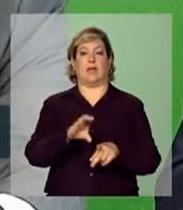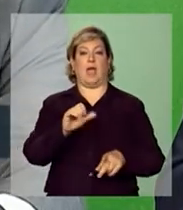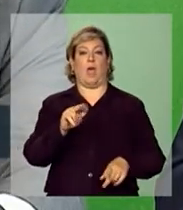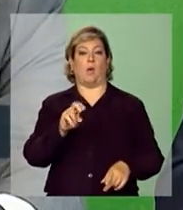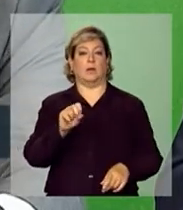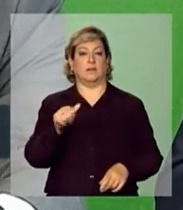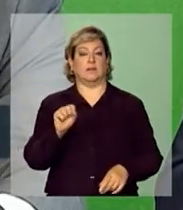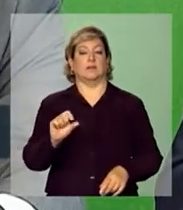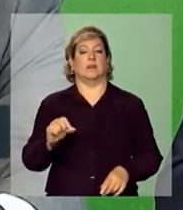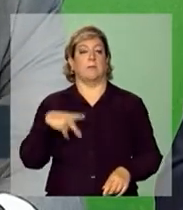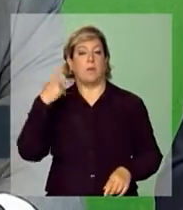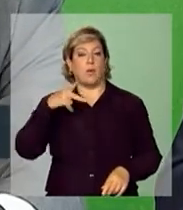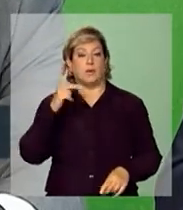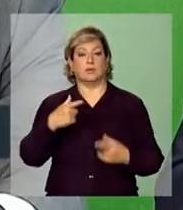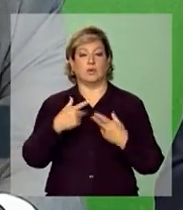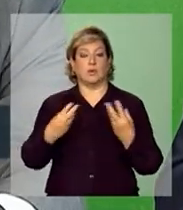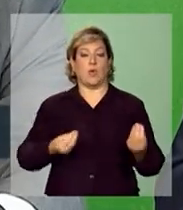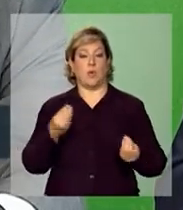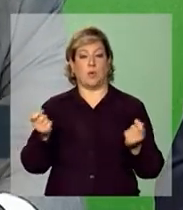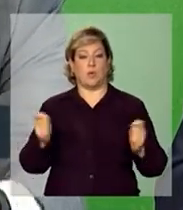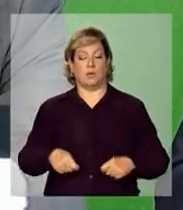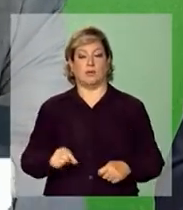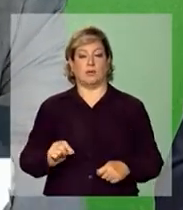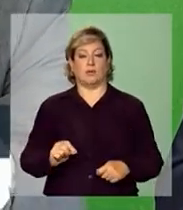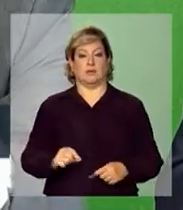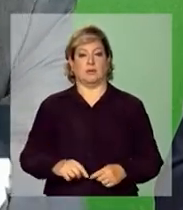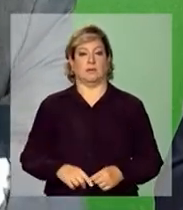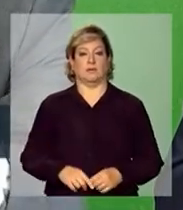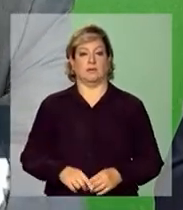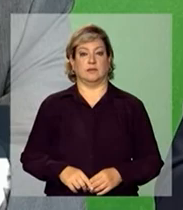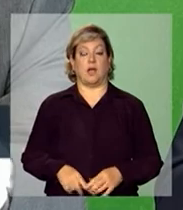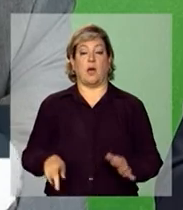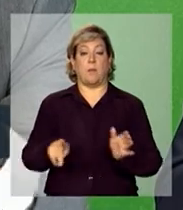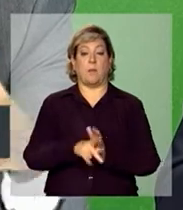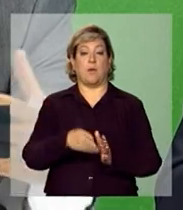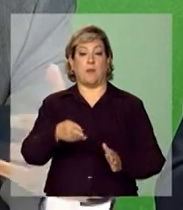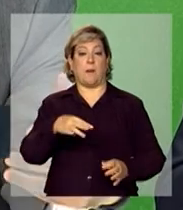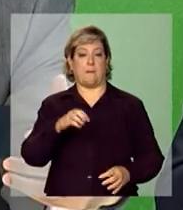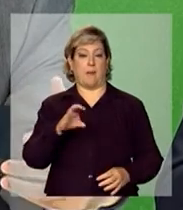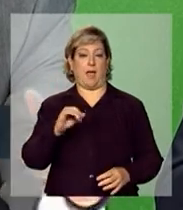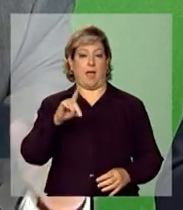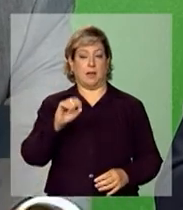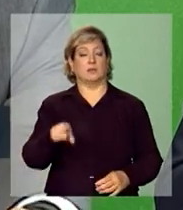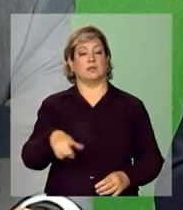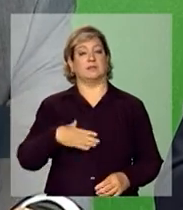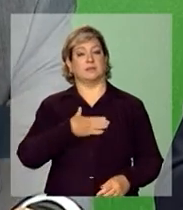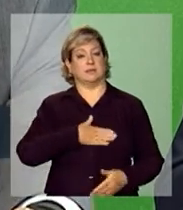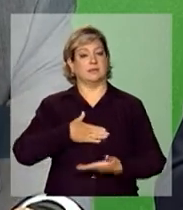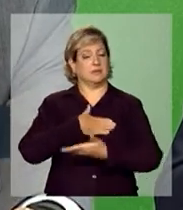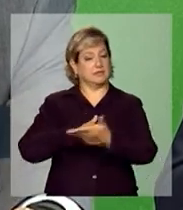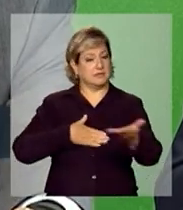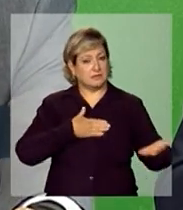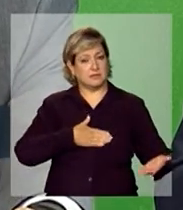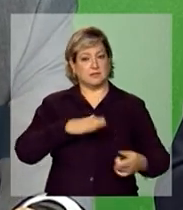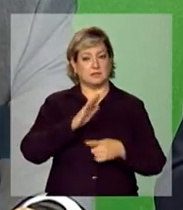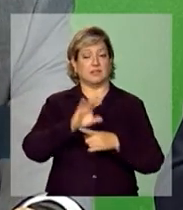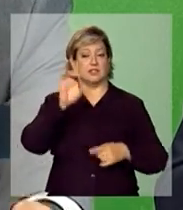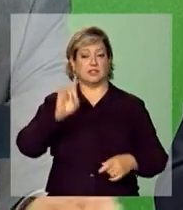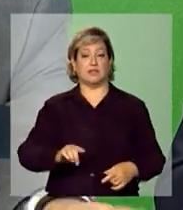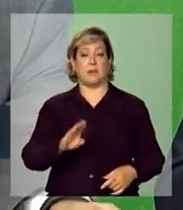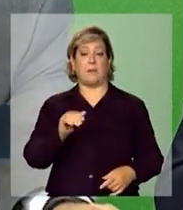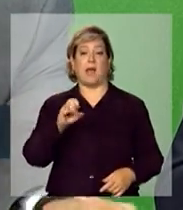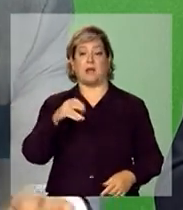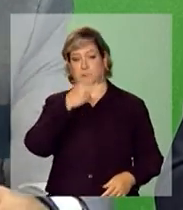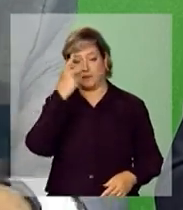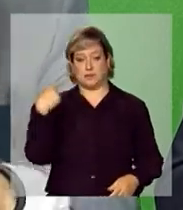condições que permitam ao próprio mercado satisfazer direitos básicos do